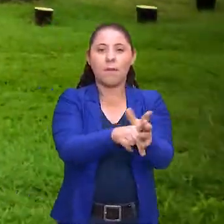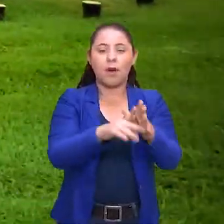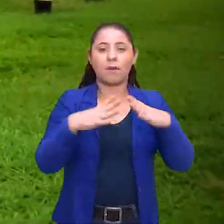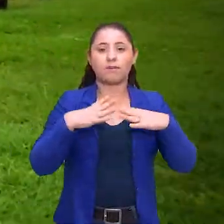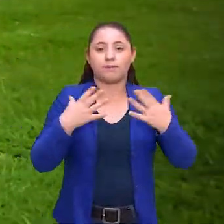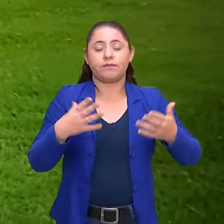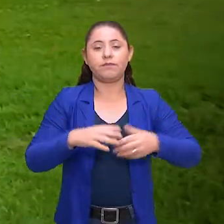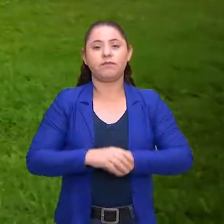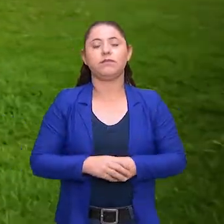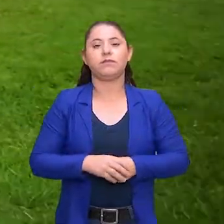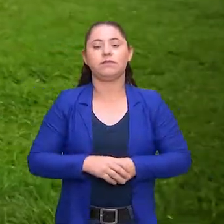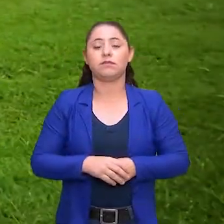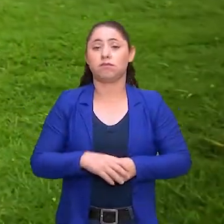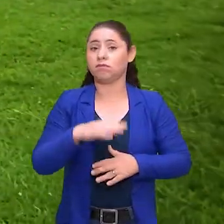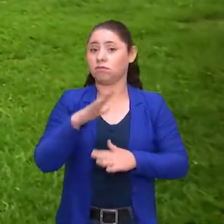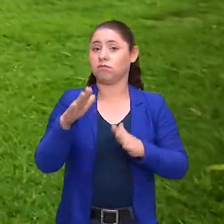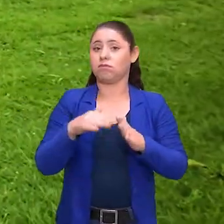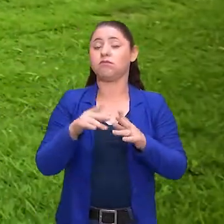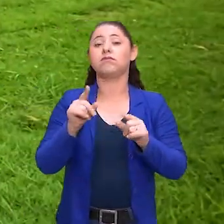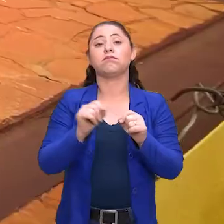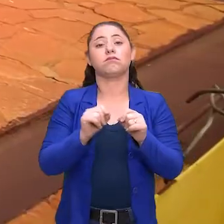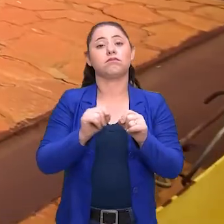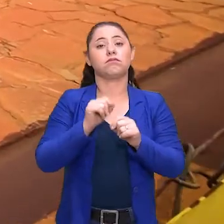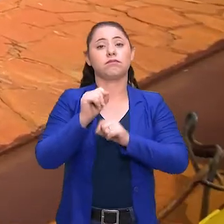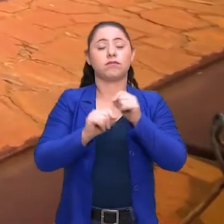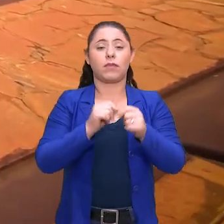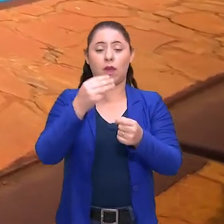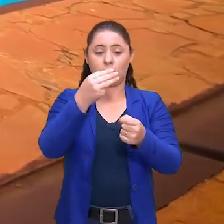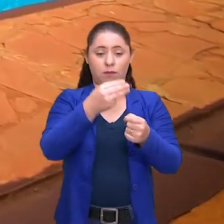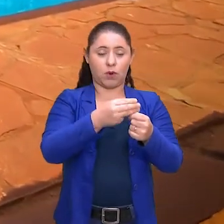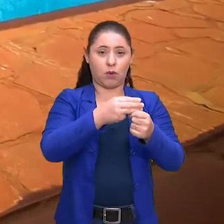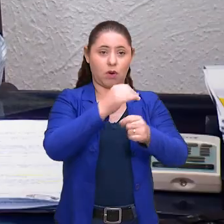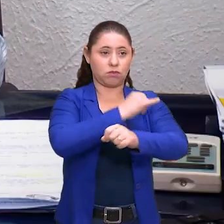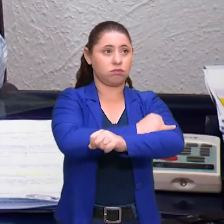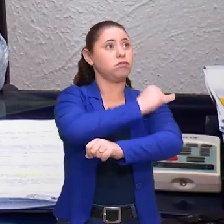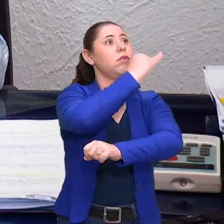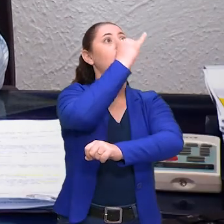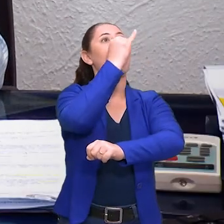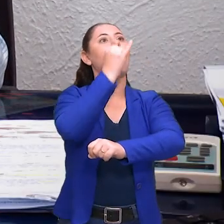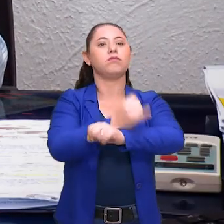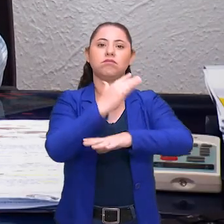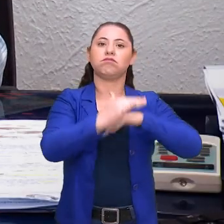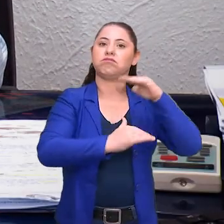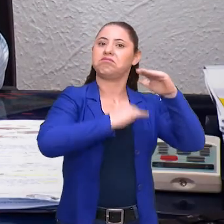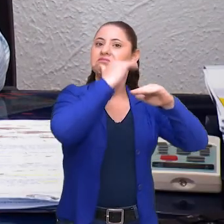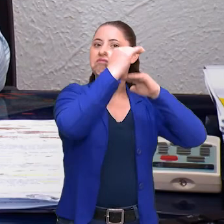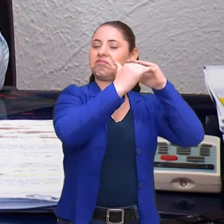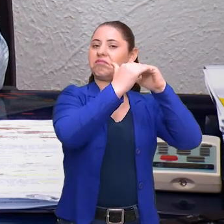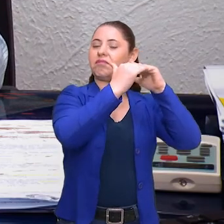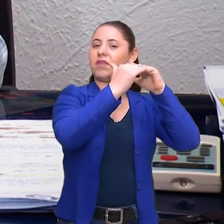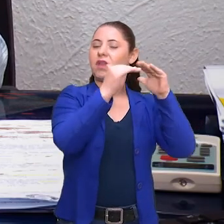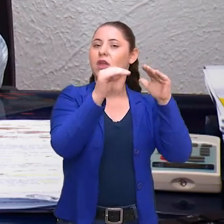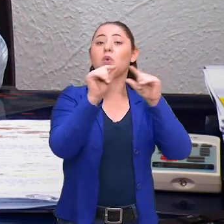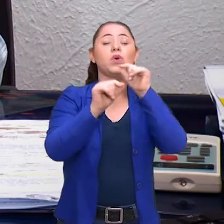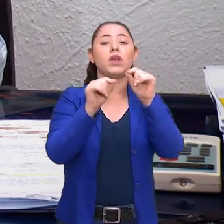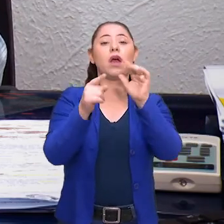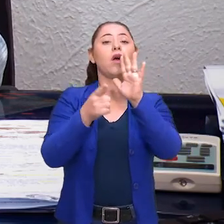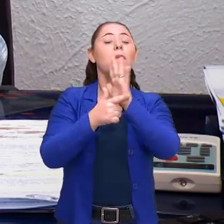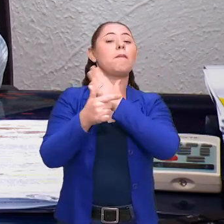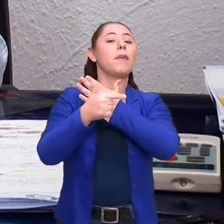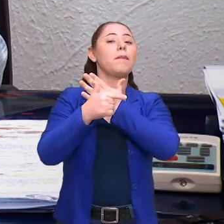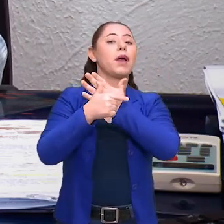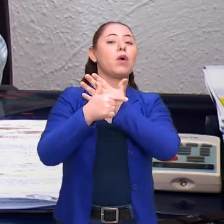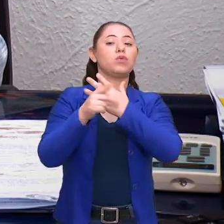eventos. Isso tudo vai fazer com que o município de Jaraguari se desenvolva. E a